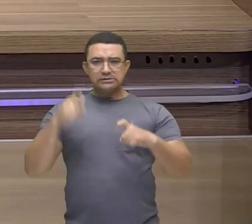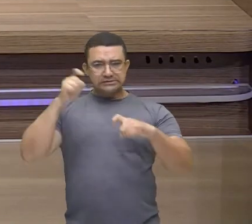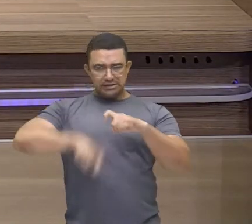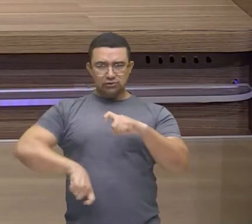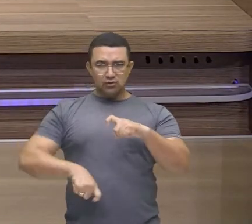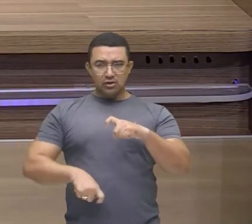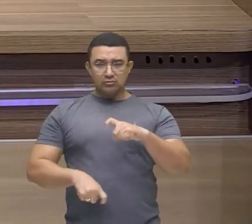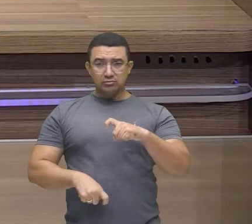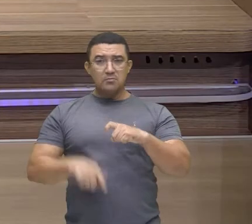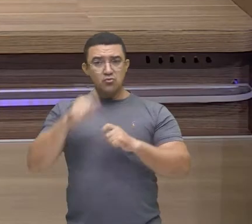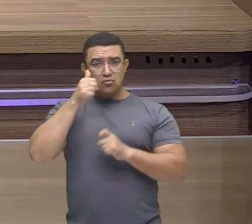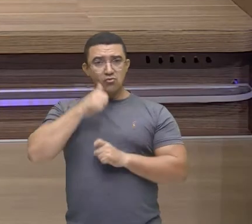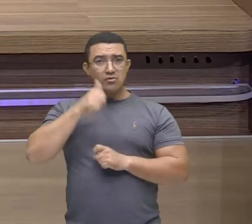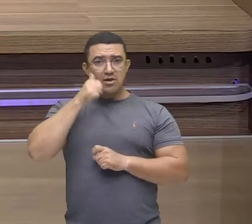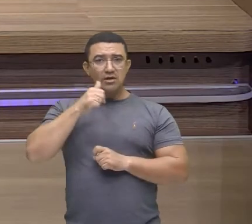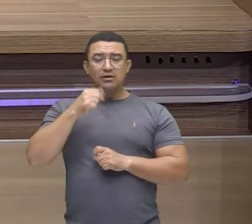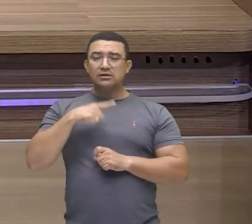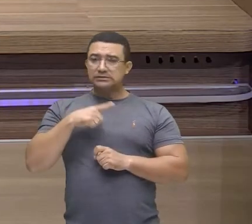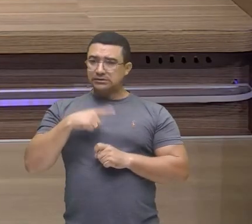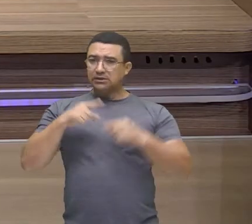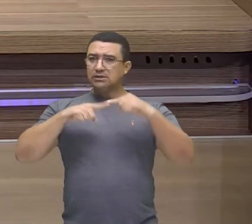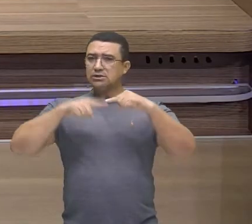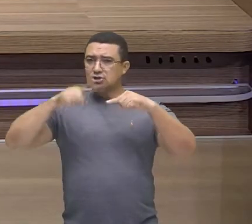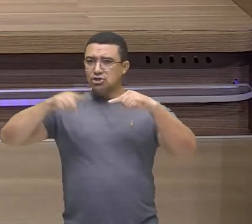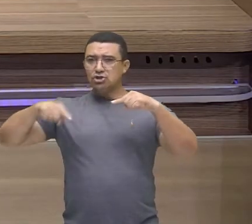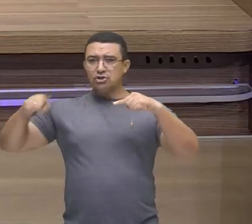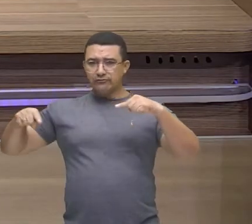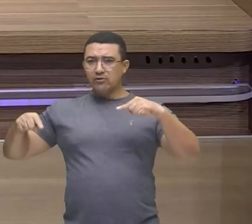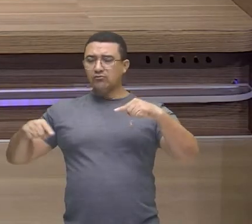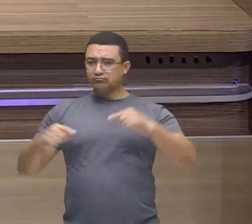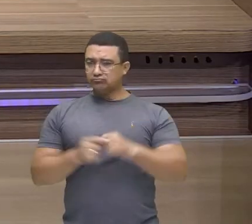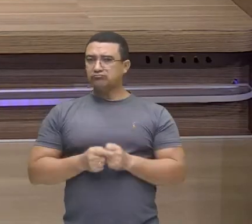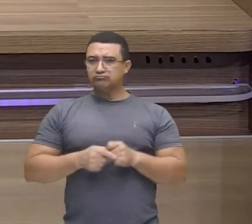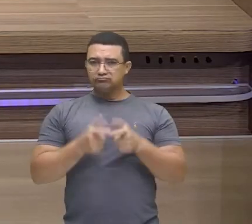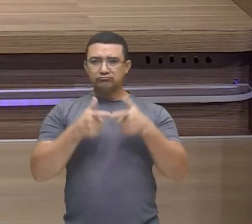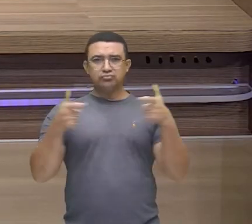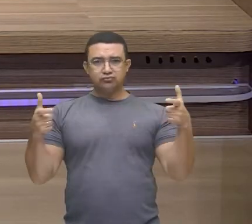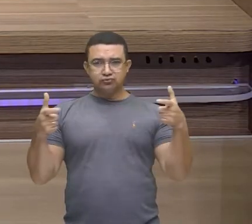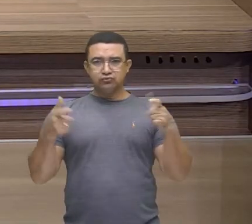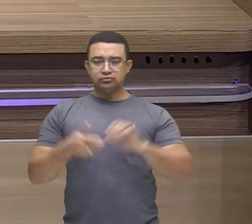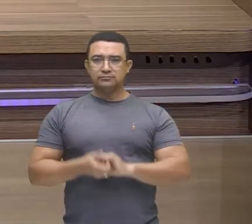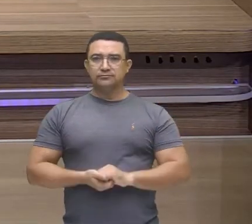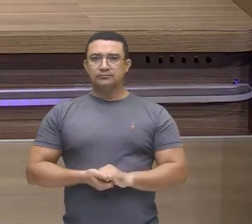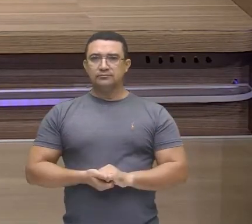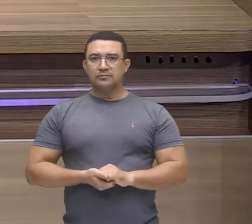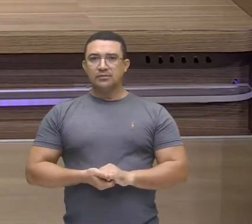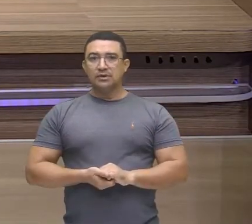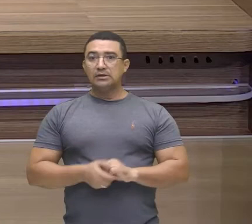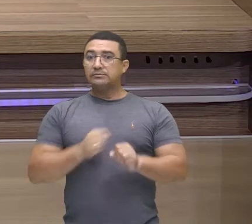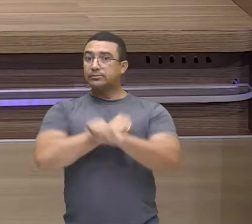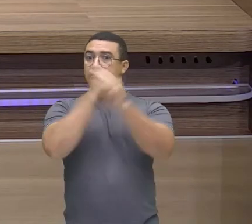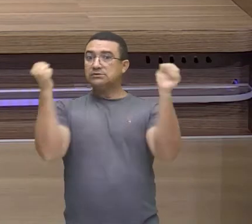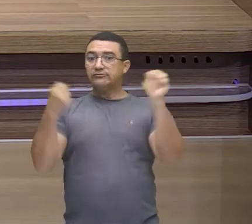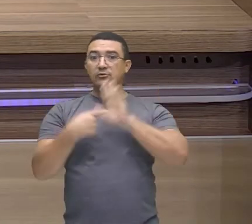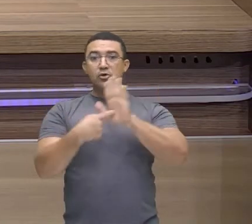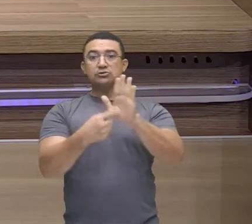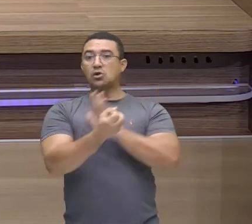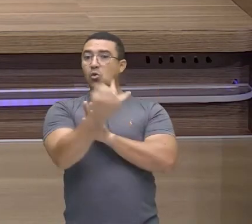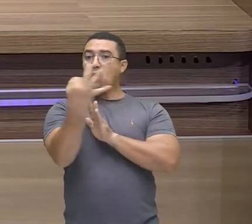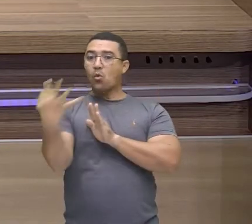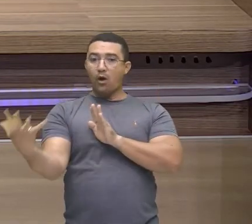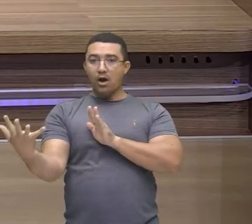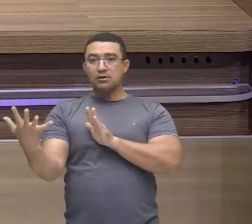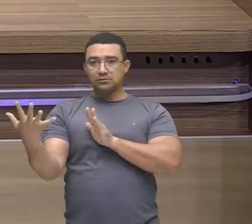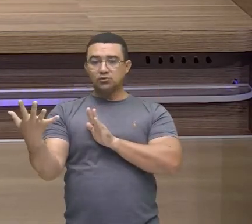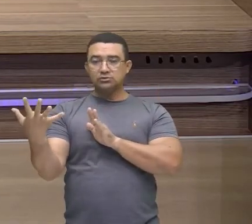as mulheres, nós temos uma estatística muito séria para ser discutida. Não dá para a gente mostrar assim a quantidade de exames que nós